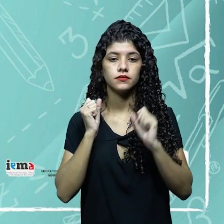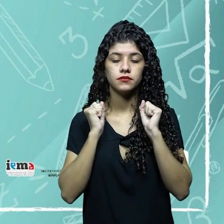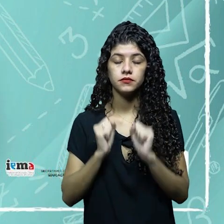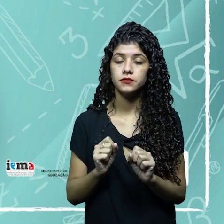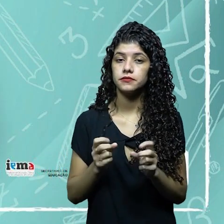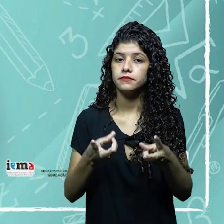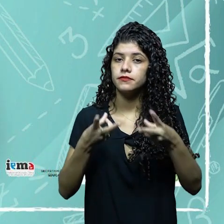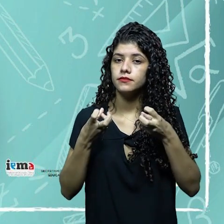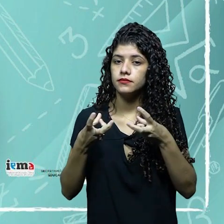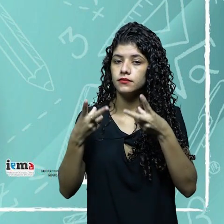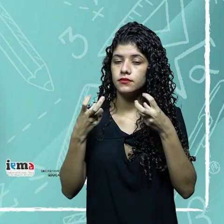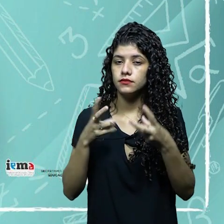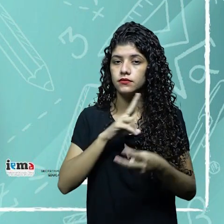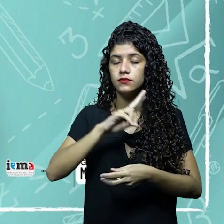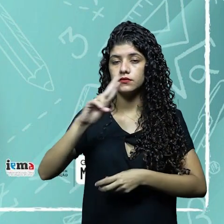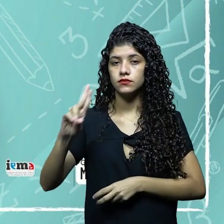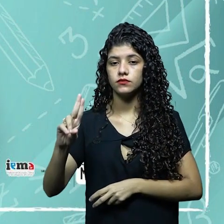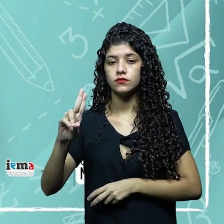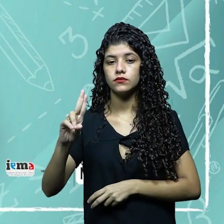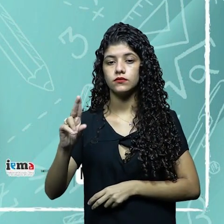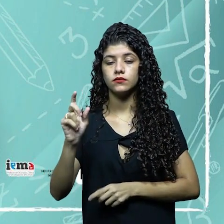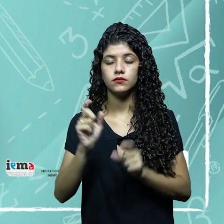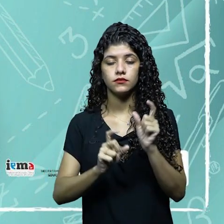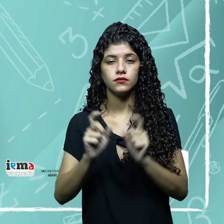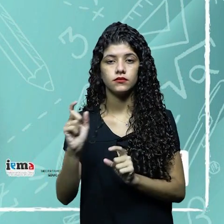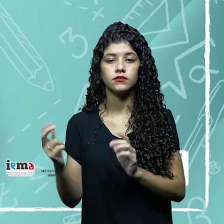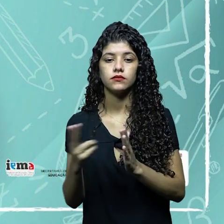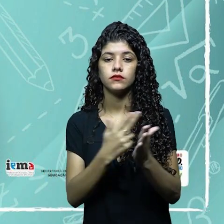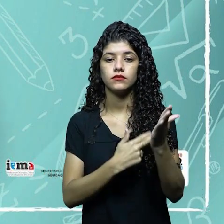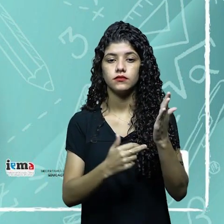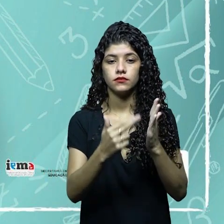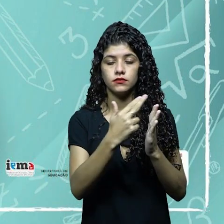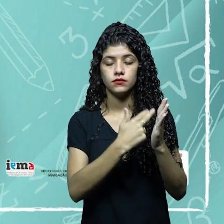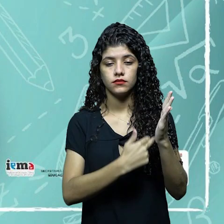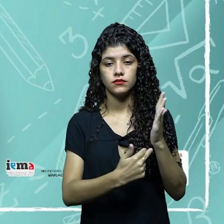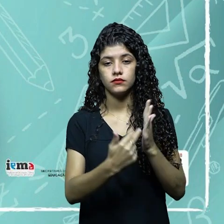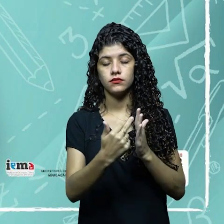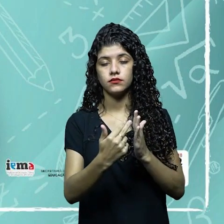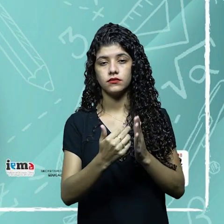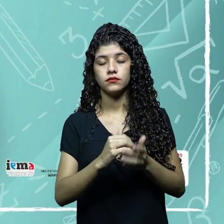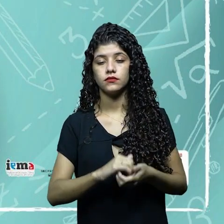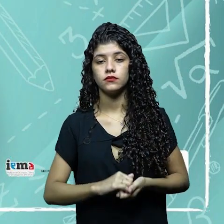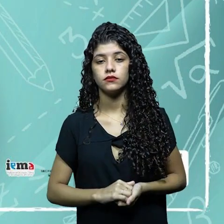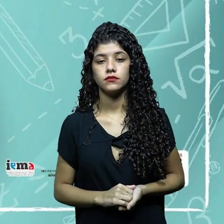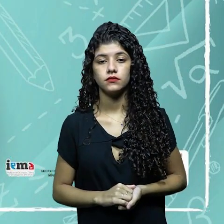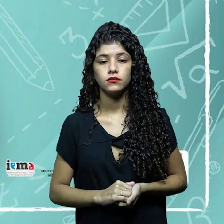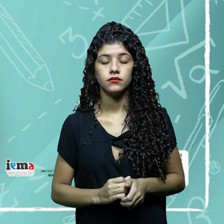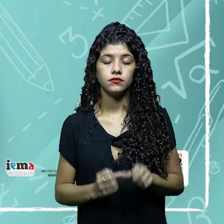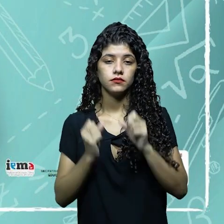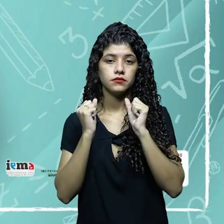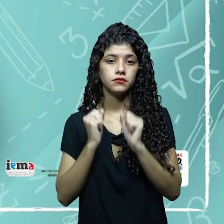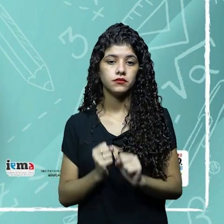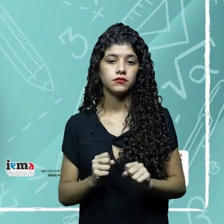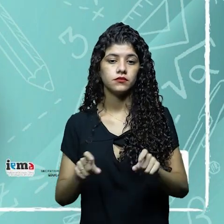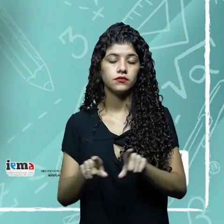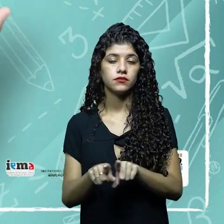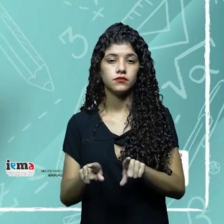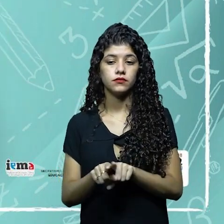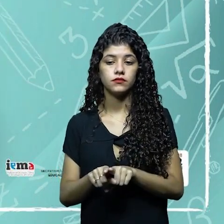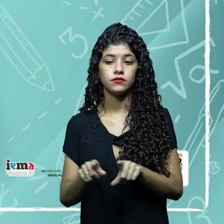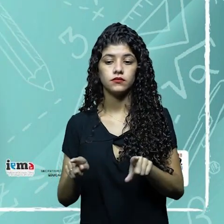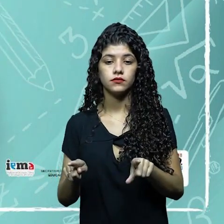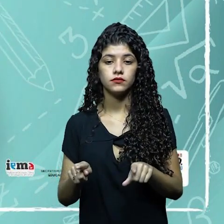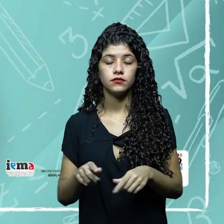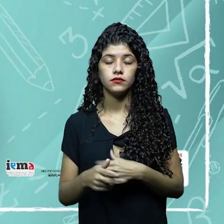poder identificar, colocar um nome, dar um nome para o teu desenho, tá? Pode